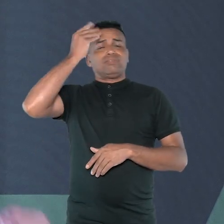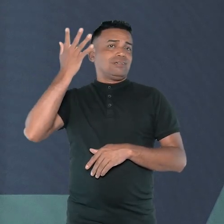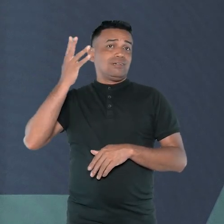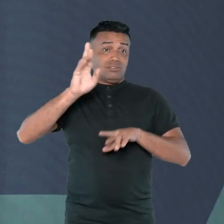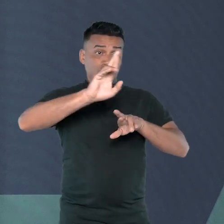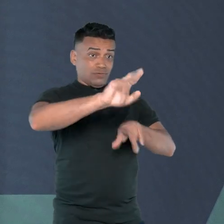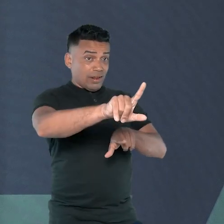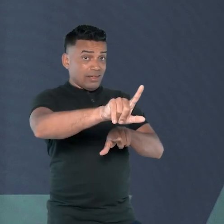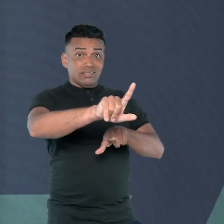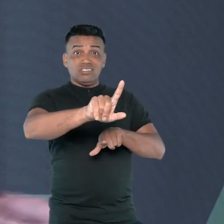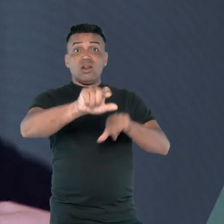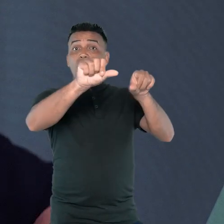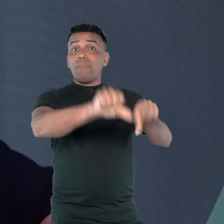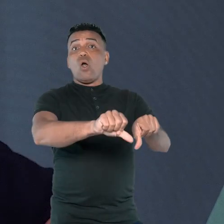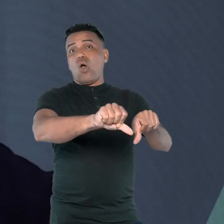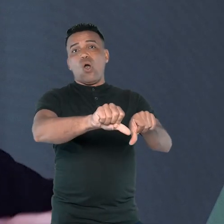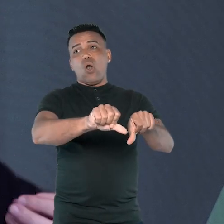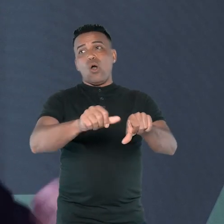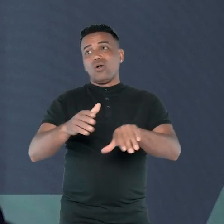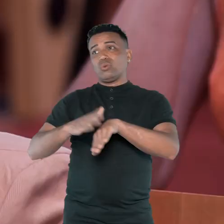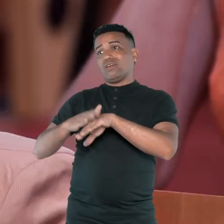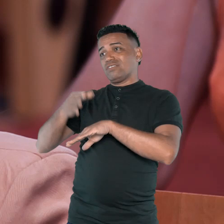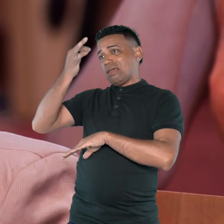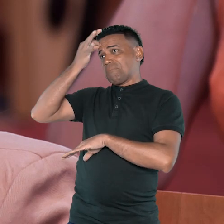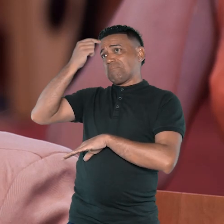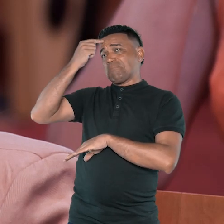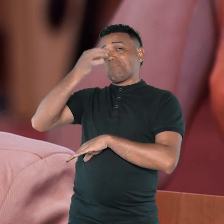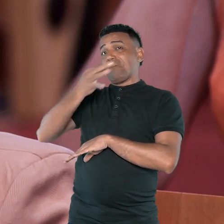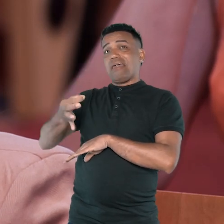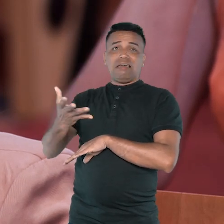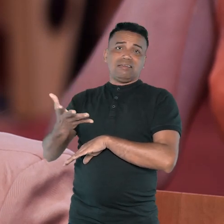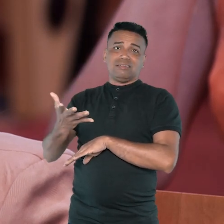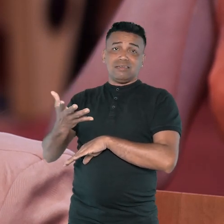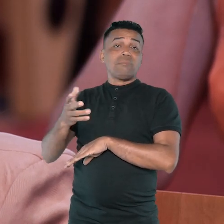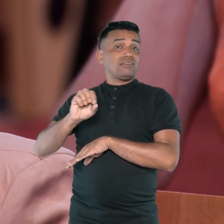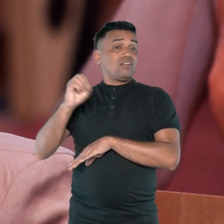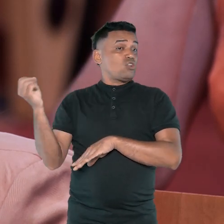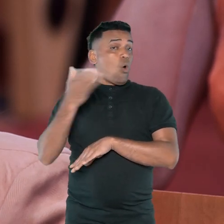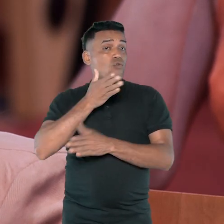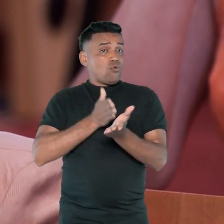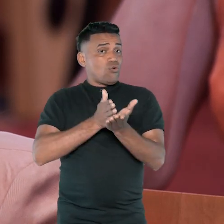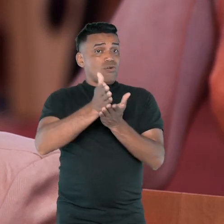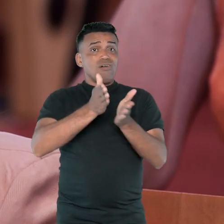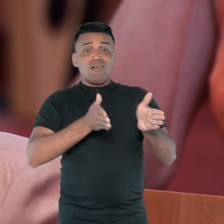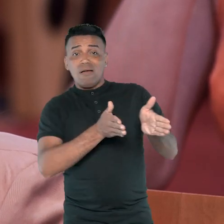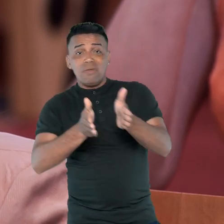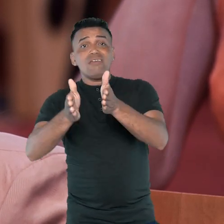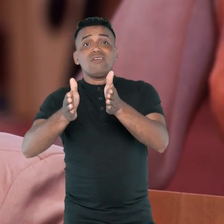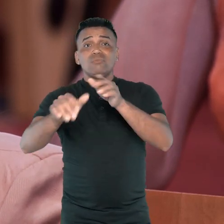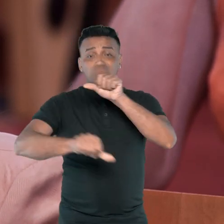diferente necessariamente não é pior do que o que você pensa e pode ser absolutamente um novo caminho e algo extraordinário na sua